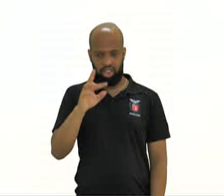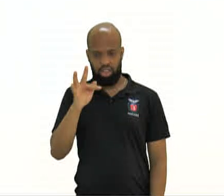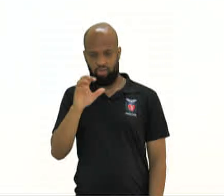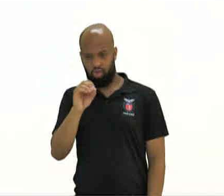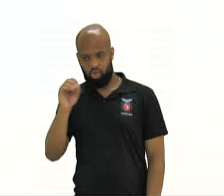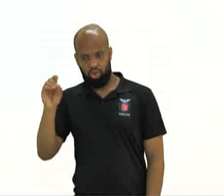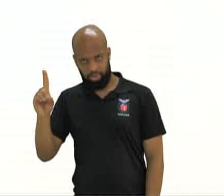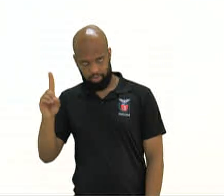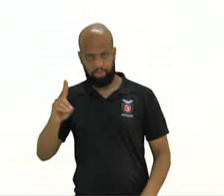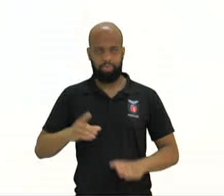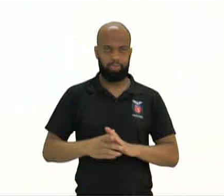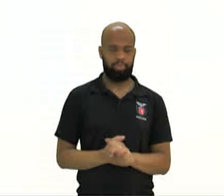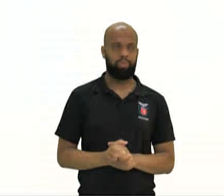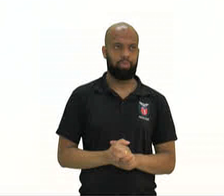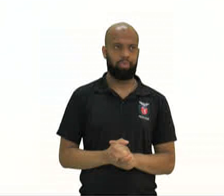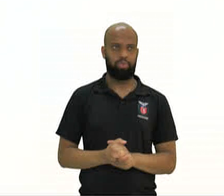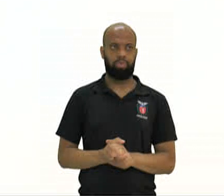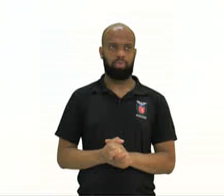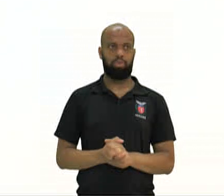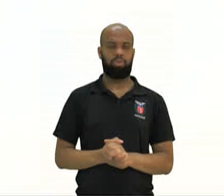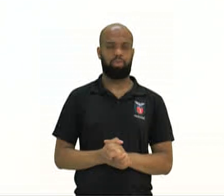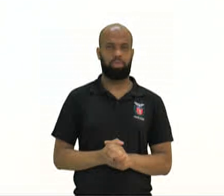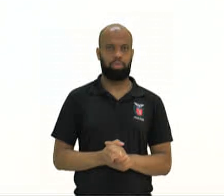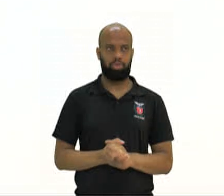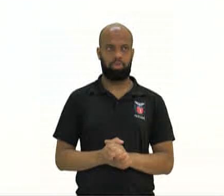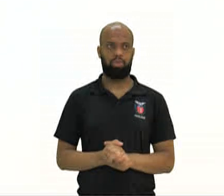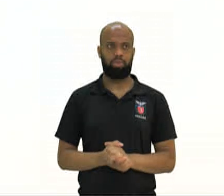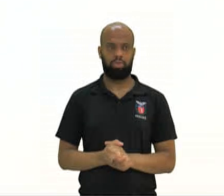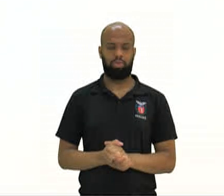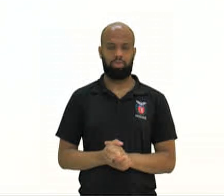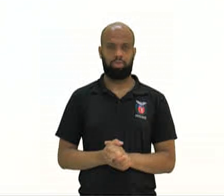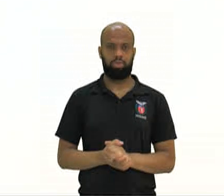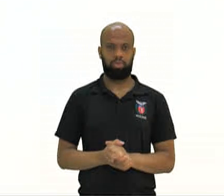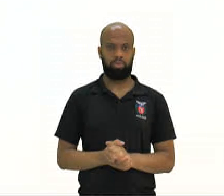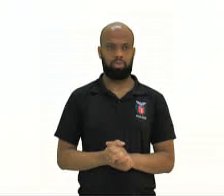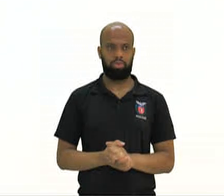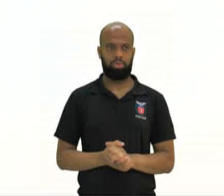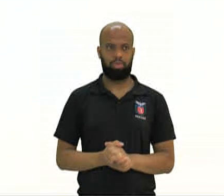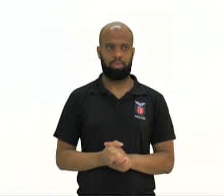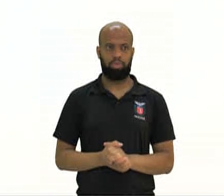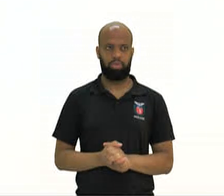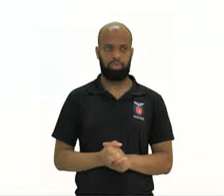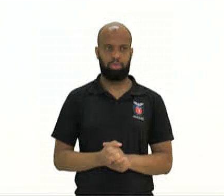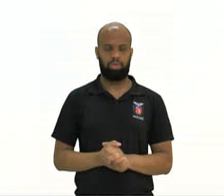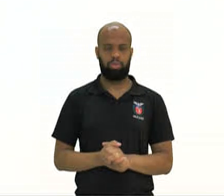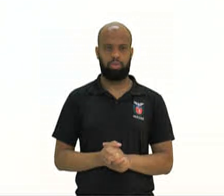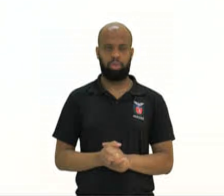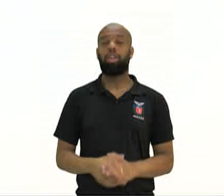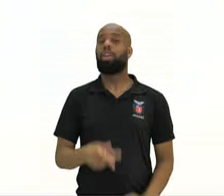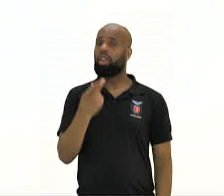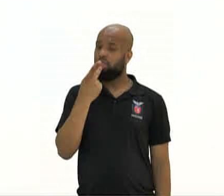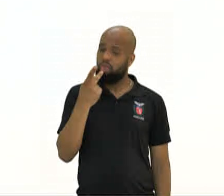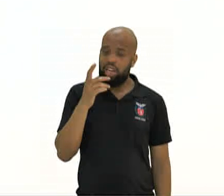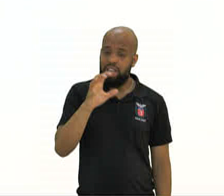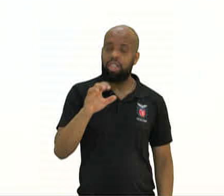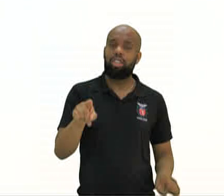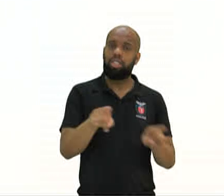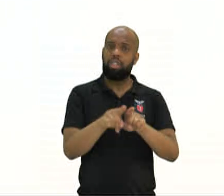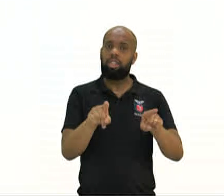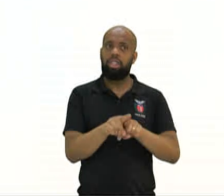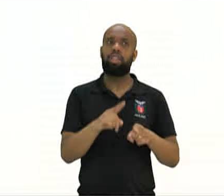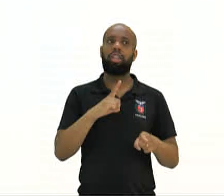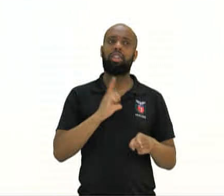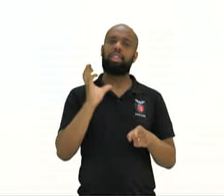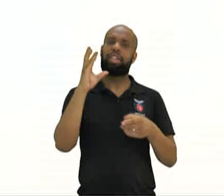tá? It involves an emphasis on local and seasonal produce. Então ele fala justamente isso, né, que envolve justamente